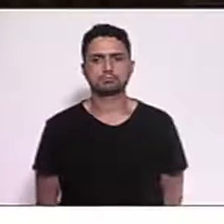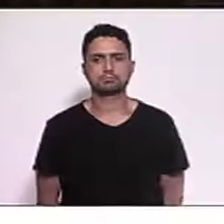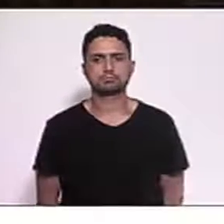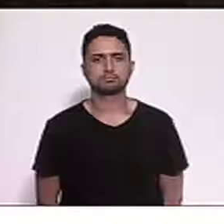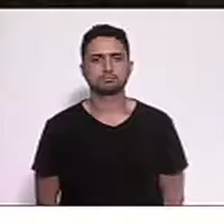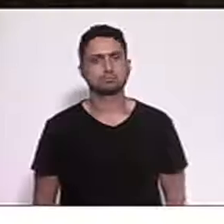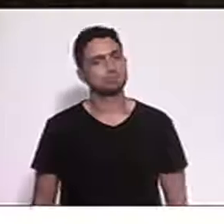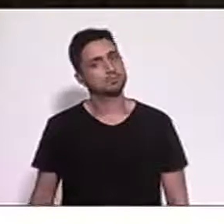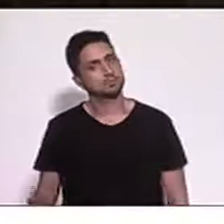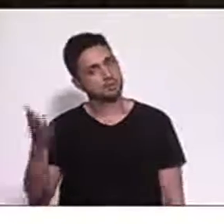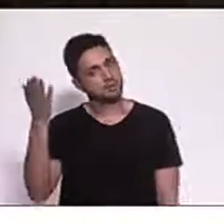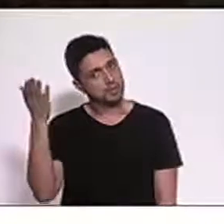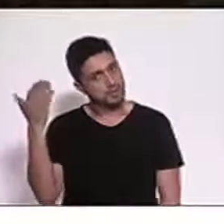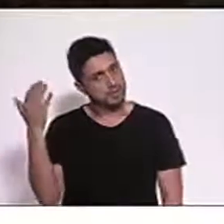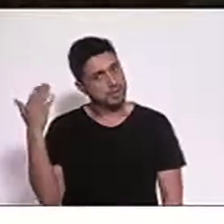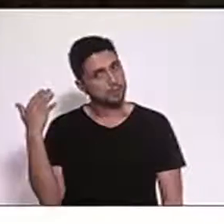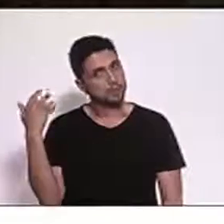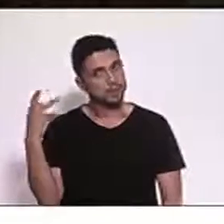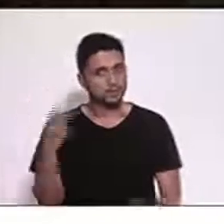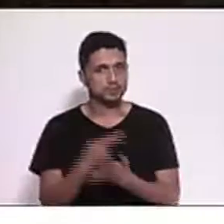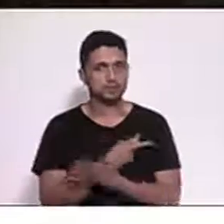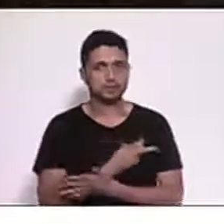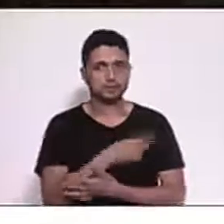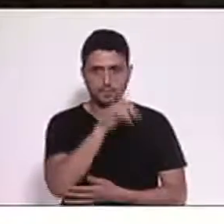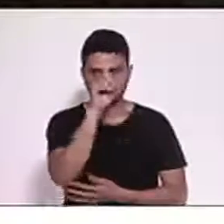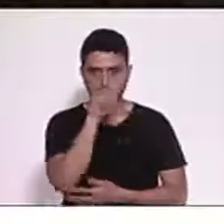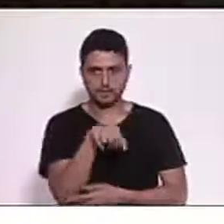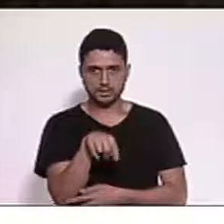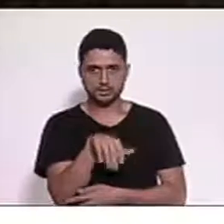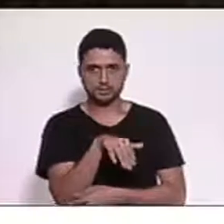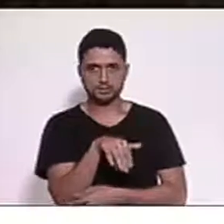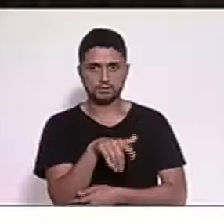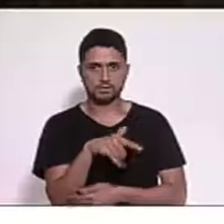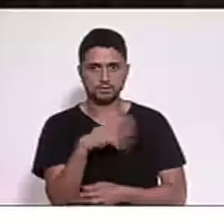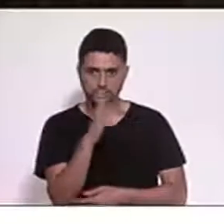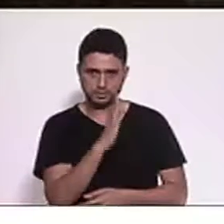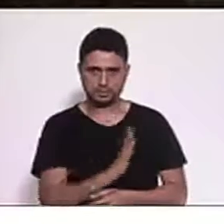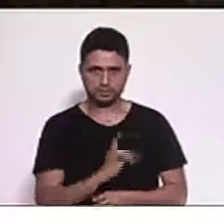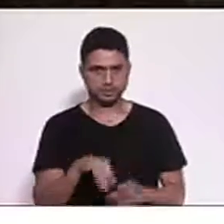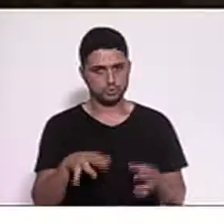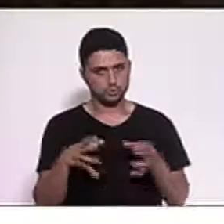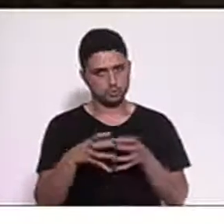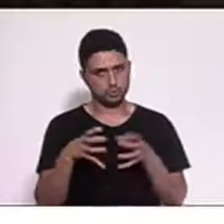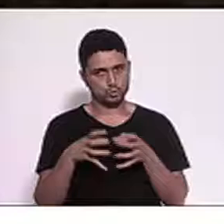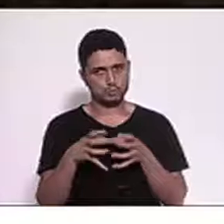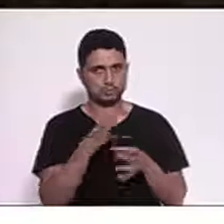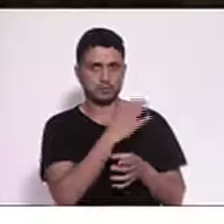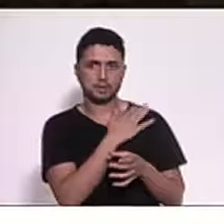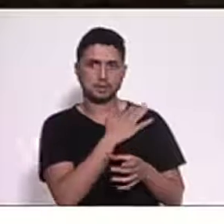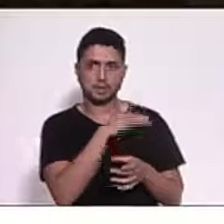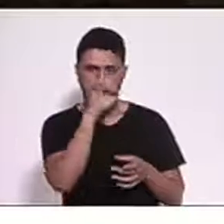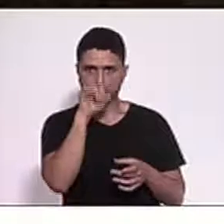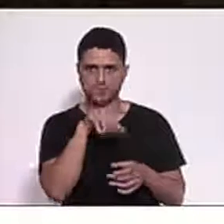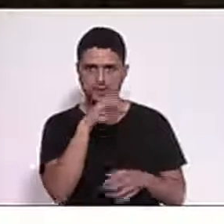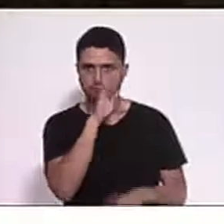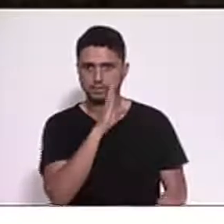Teve uma época, inclusive, que quem mandava no Brasil era uma junta militar. Ou